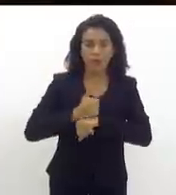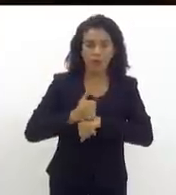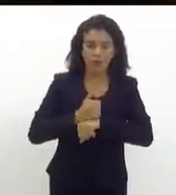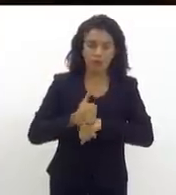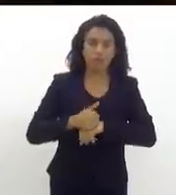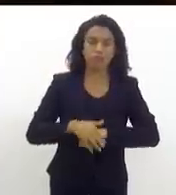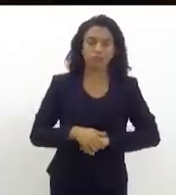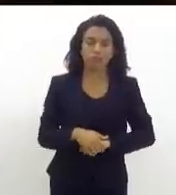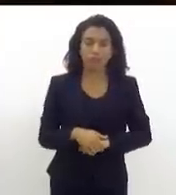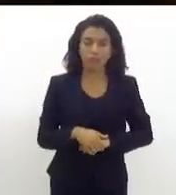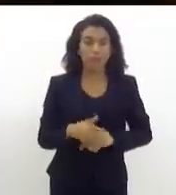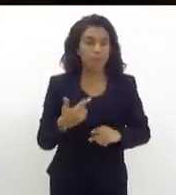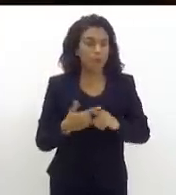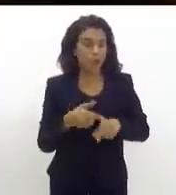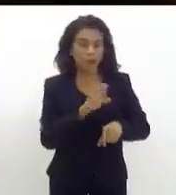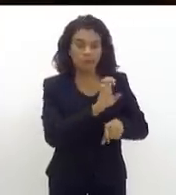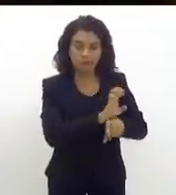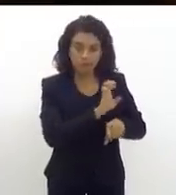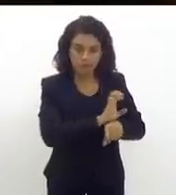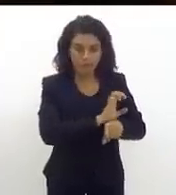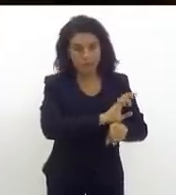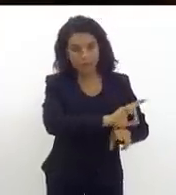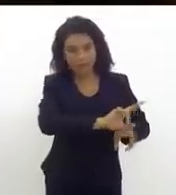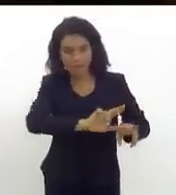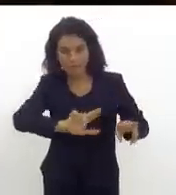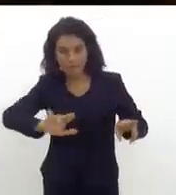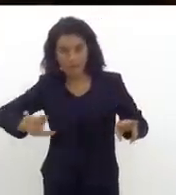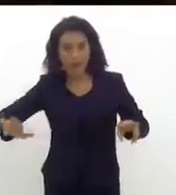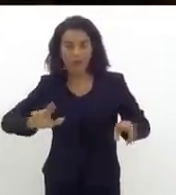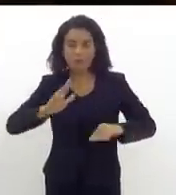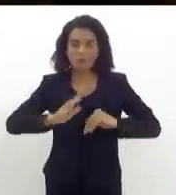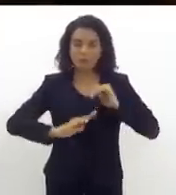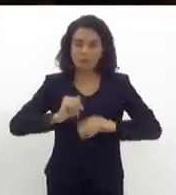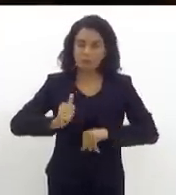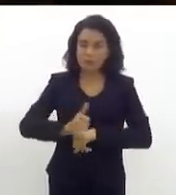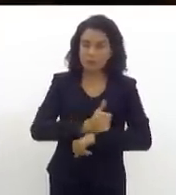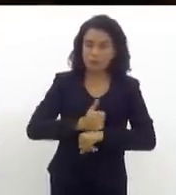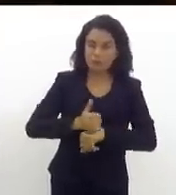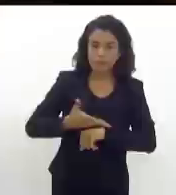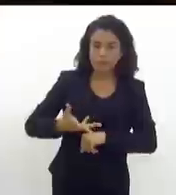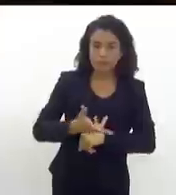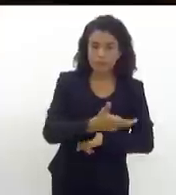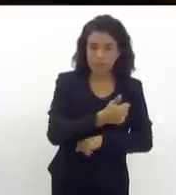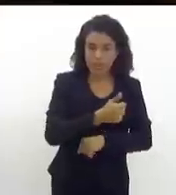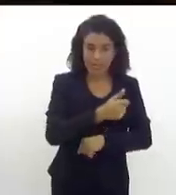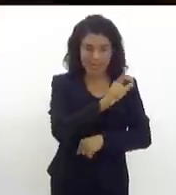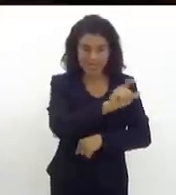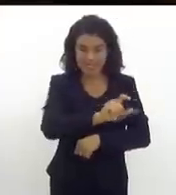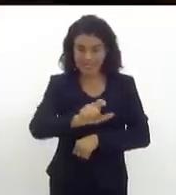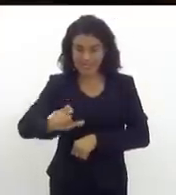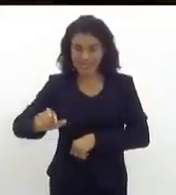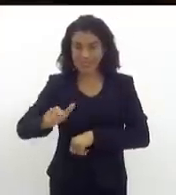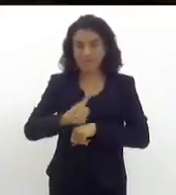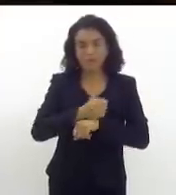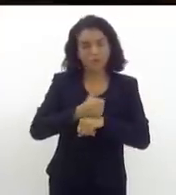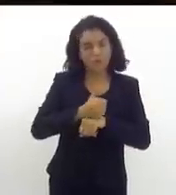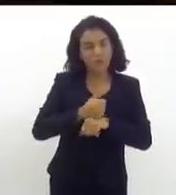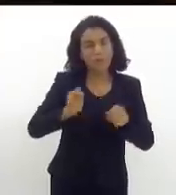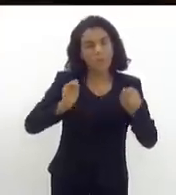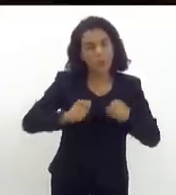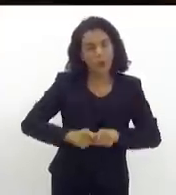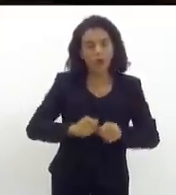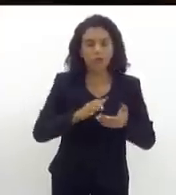estado muito técnico de Alto gabarito e esses próprios técnicos poderão